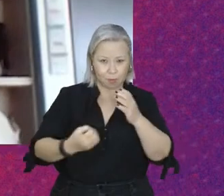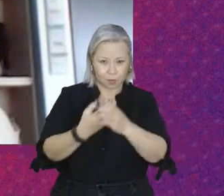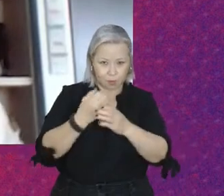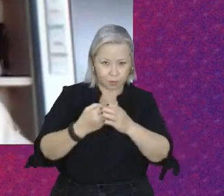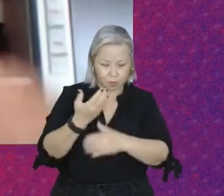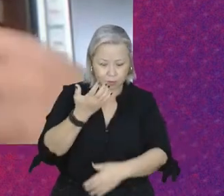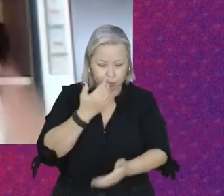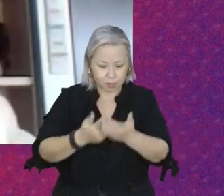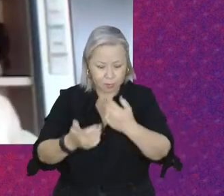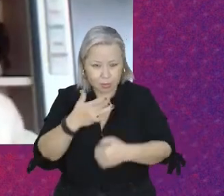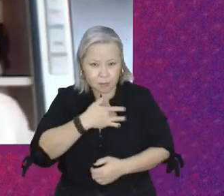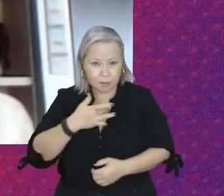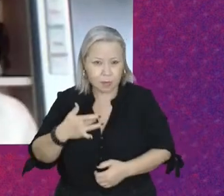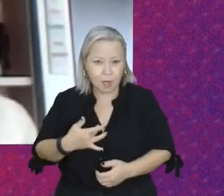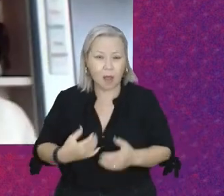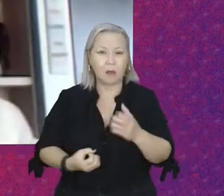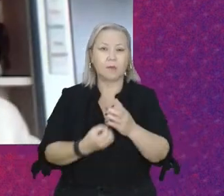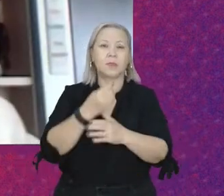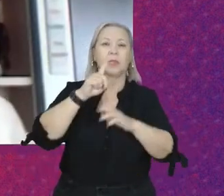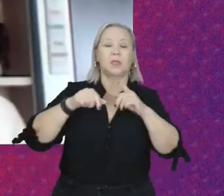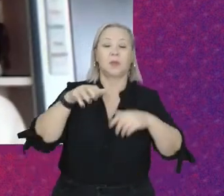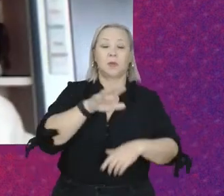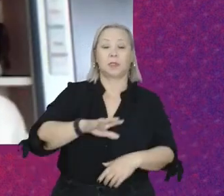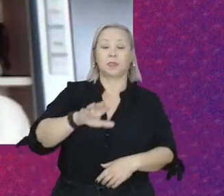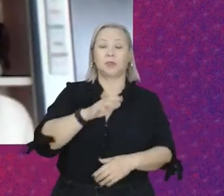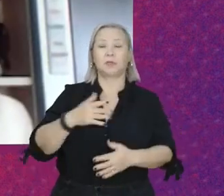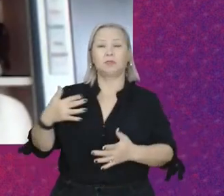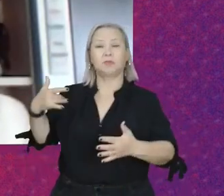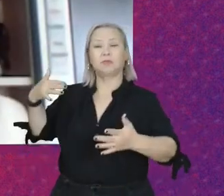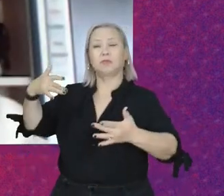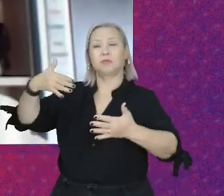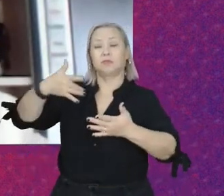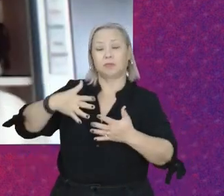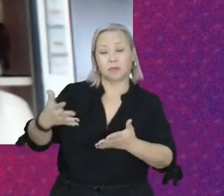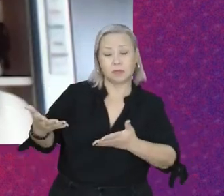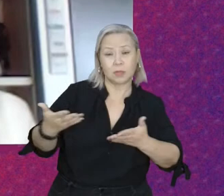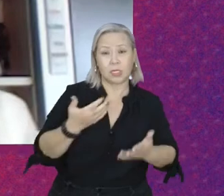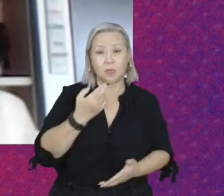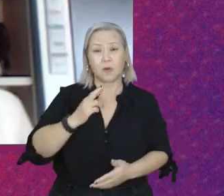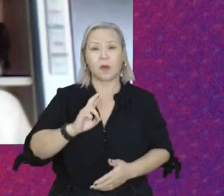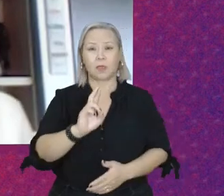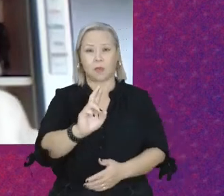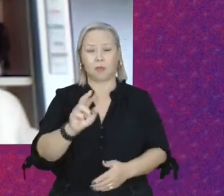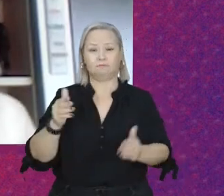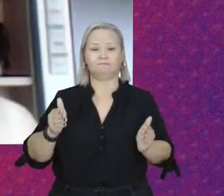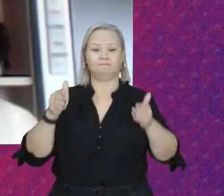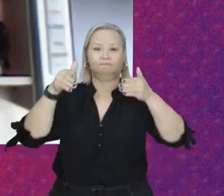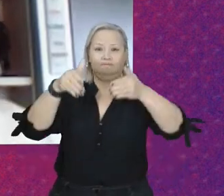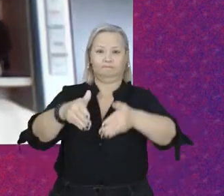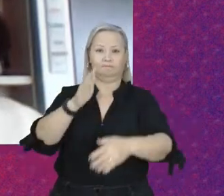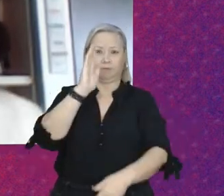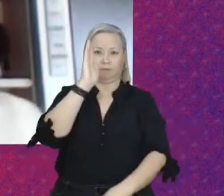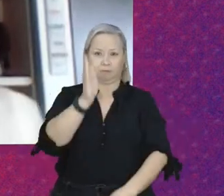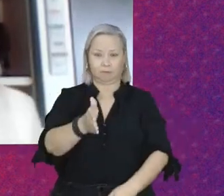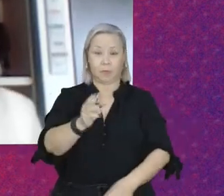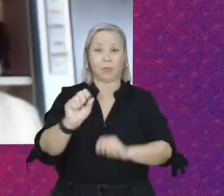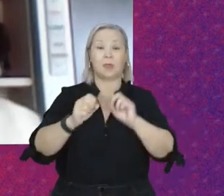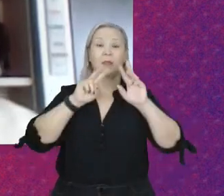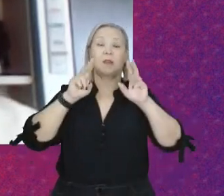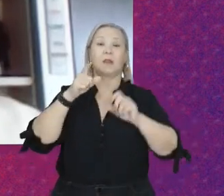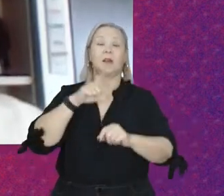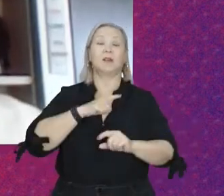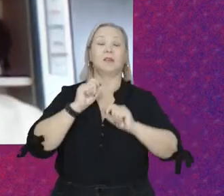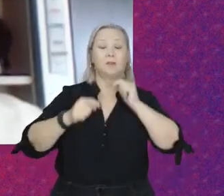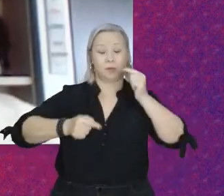saudáveis, não é? Dessa produção na região, ele traz uma resposta objetiva caso tenhamos